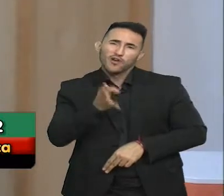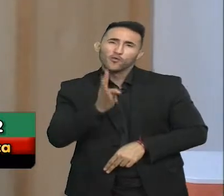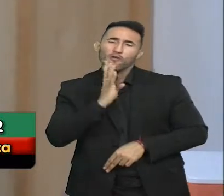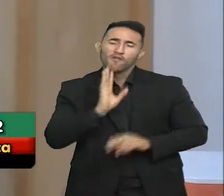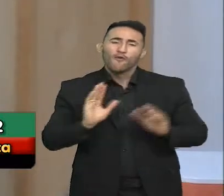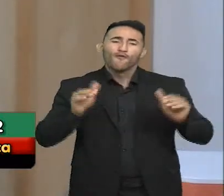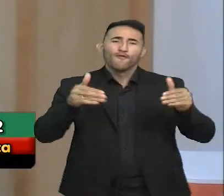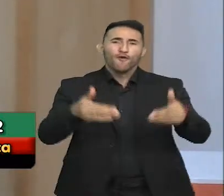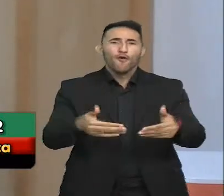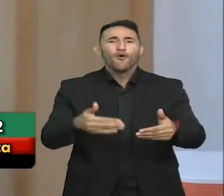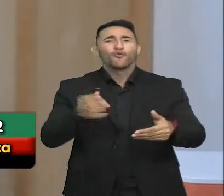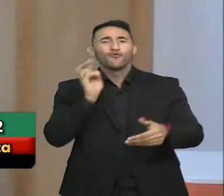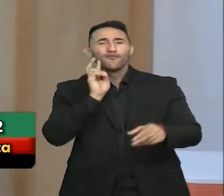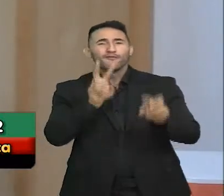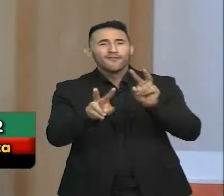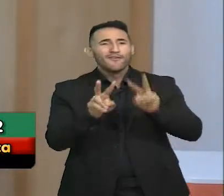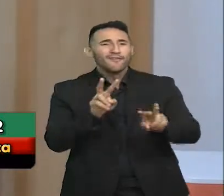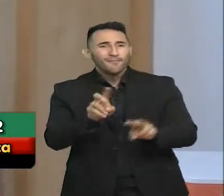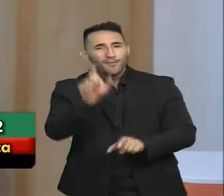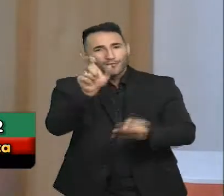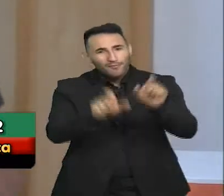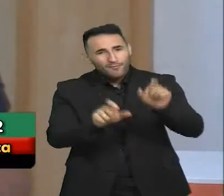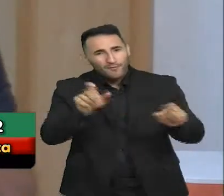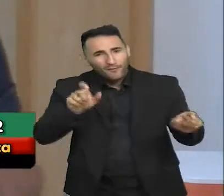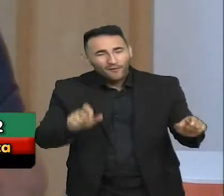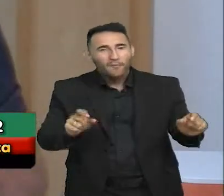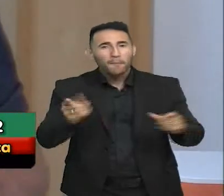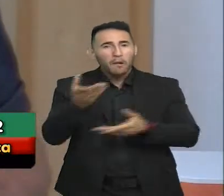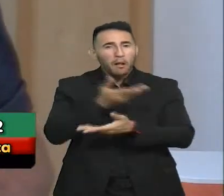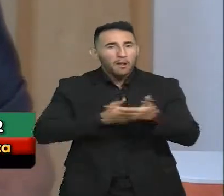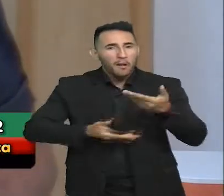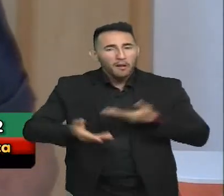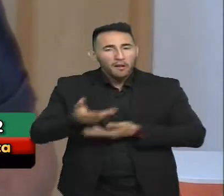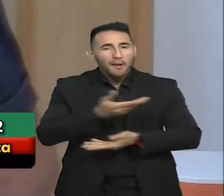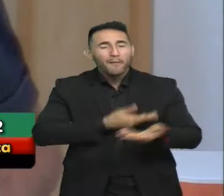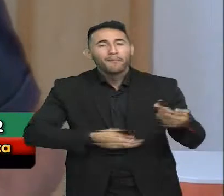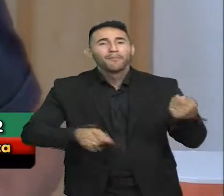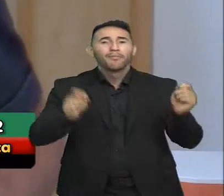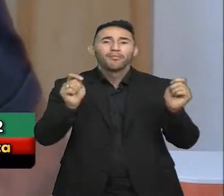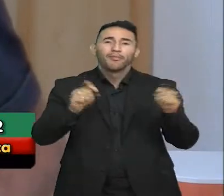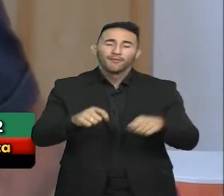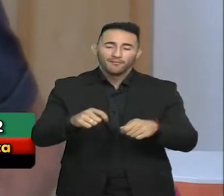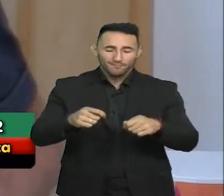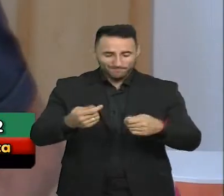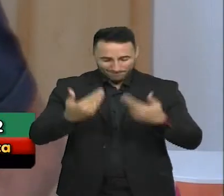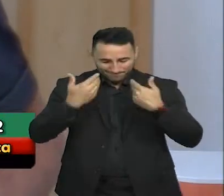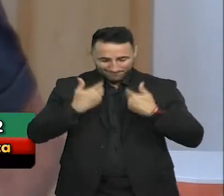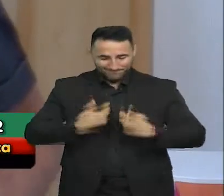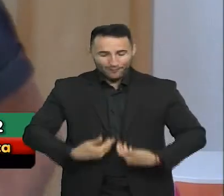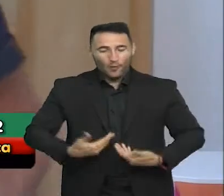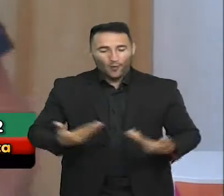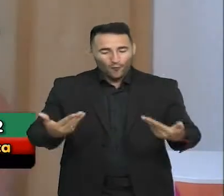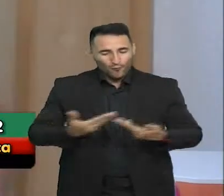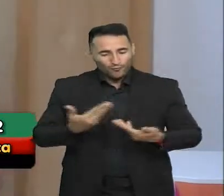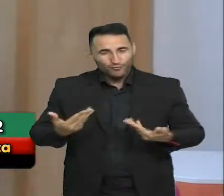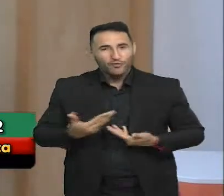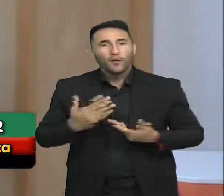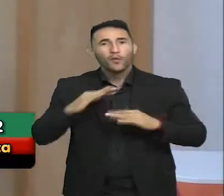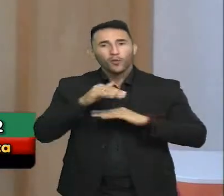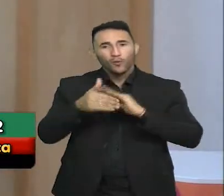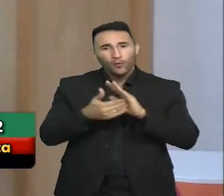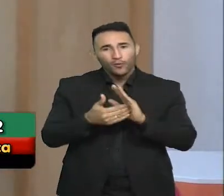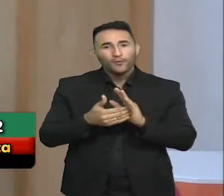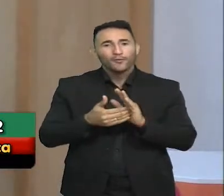a oportunidade de ter esses mestres aqui que se encontram hoje para que me façam a pessoa que sou hoje. A todos,